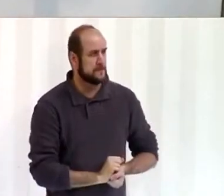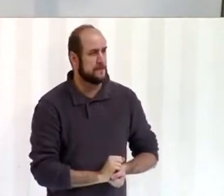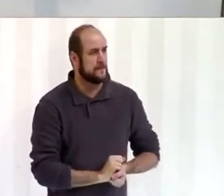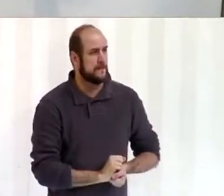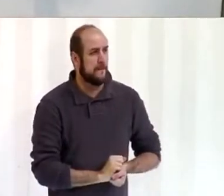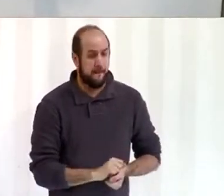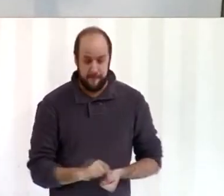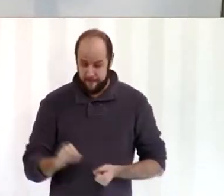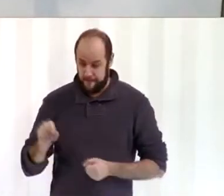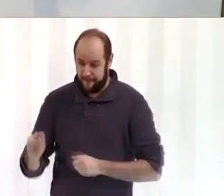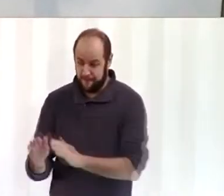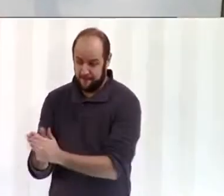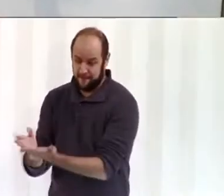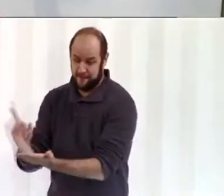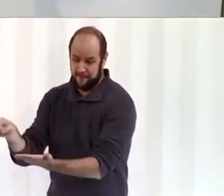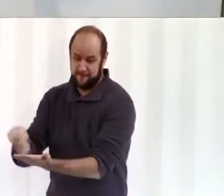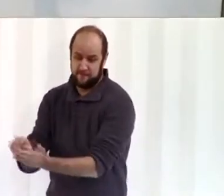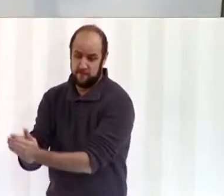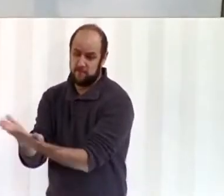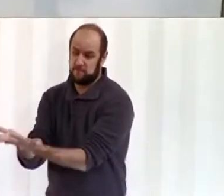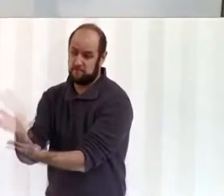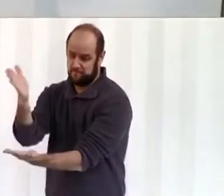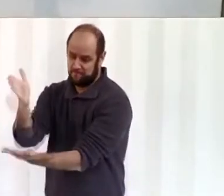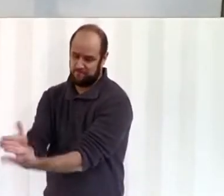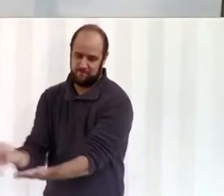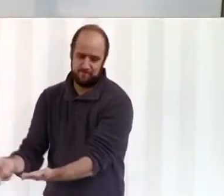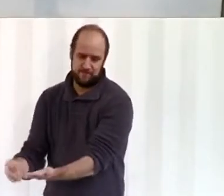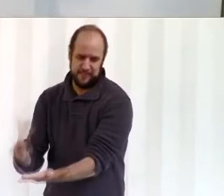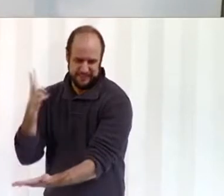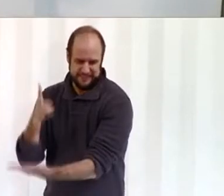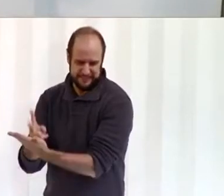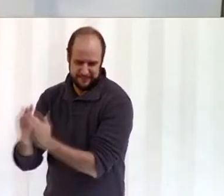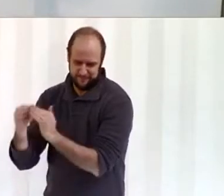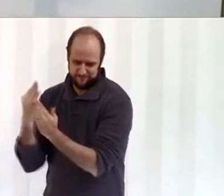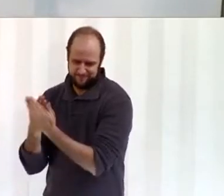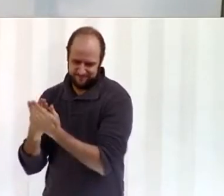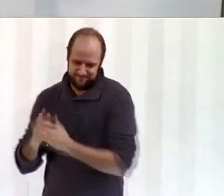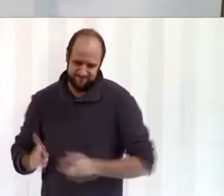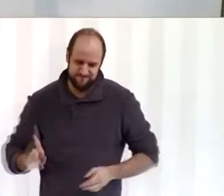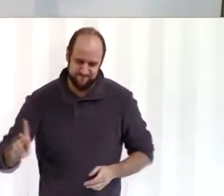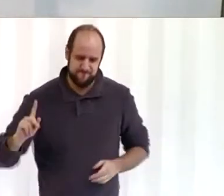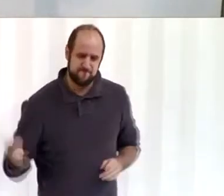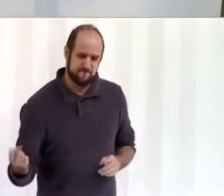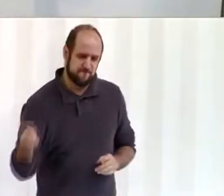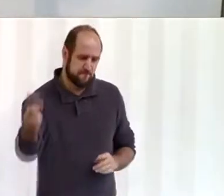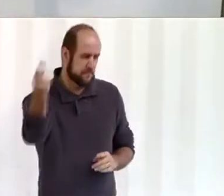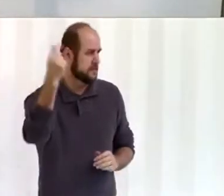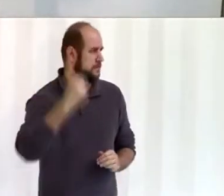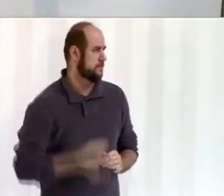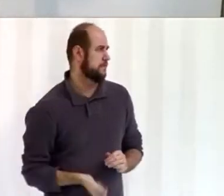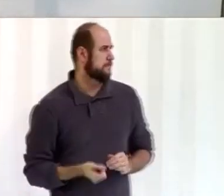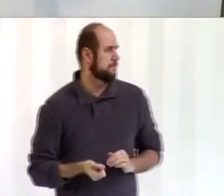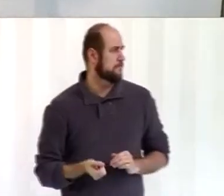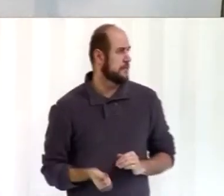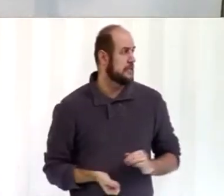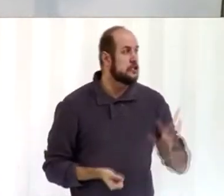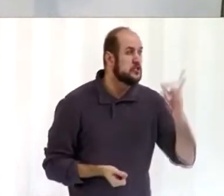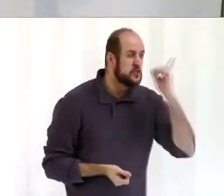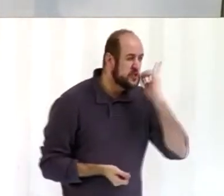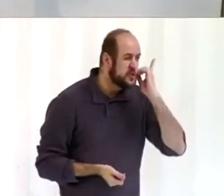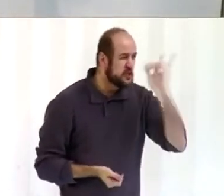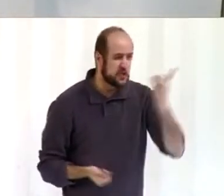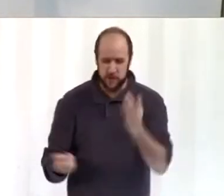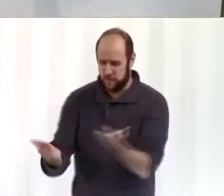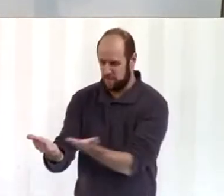essa Bíblia vai ficar aberta nessa escola enquanto essa escola existir. E o dia que essa Bíblia